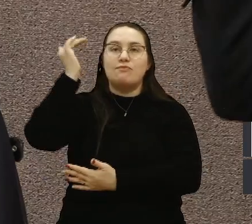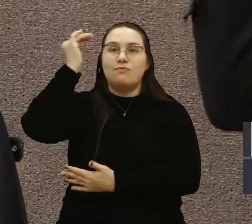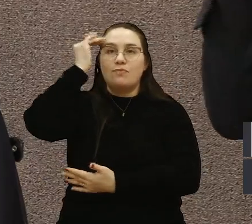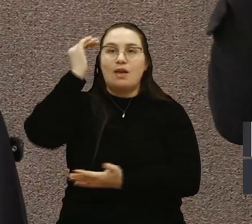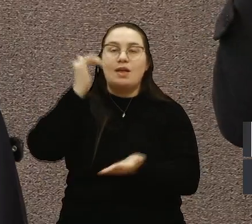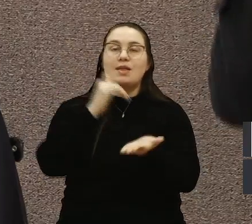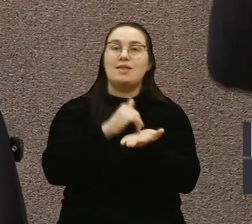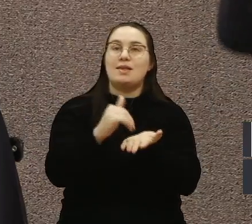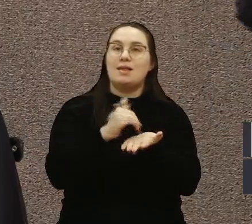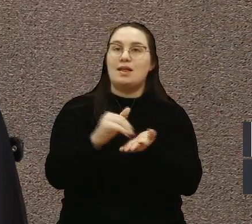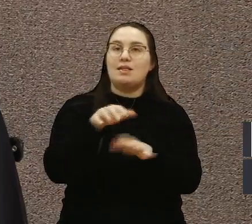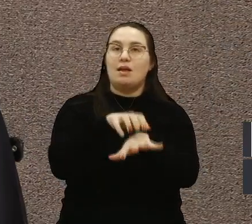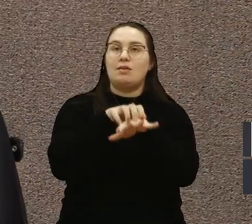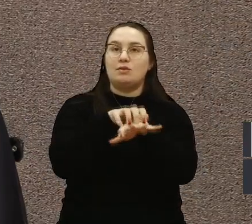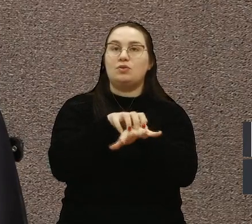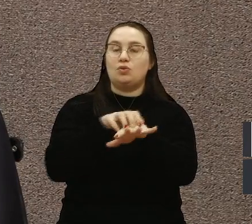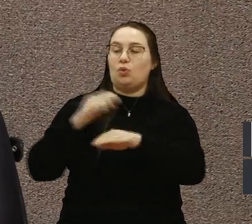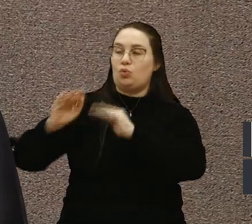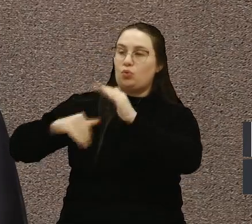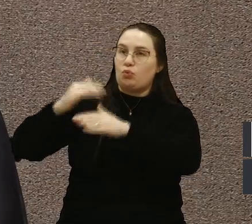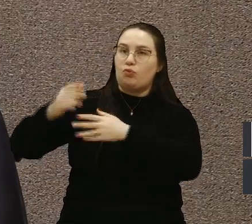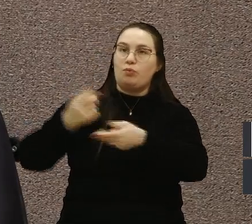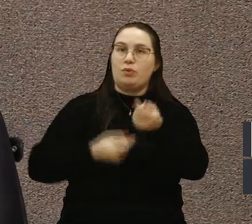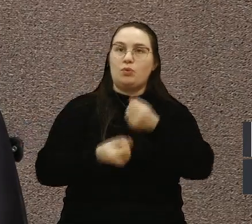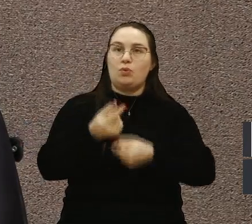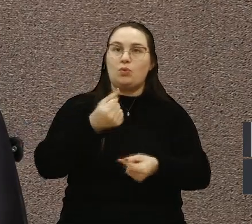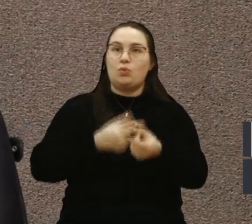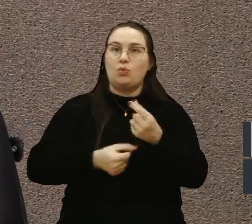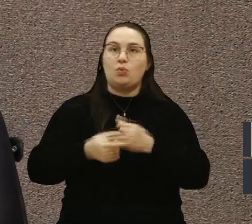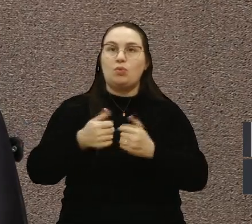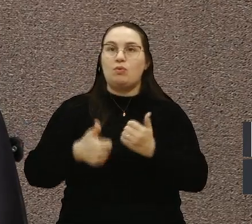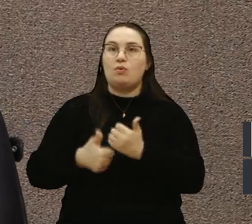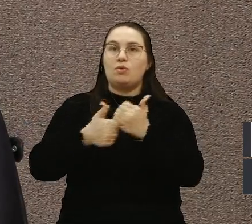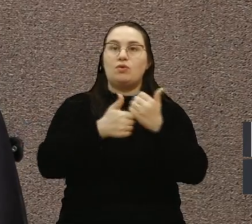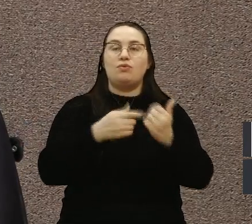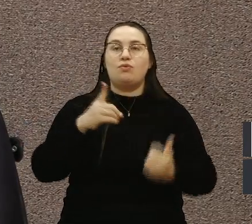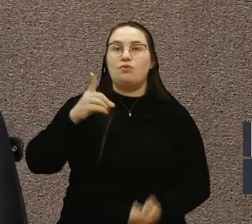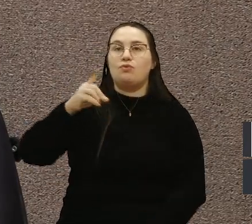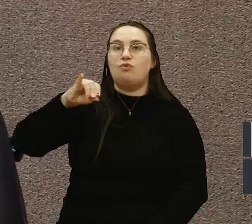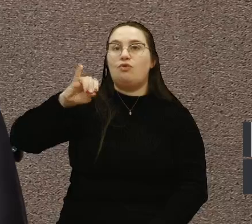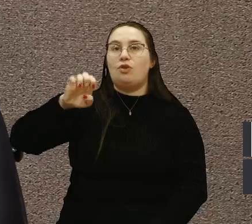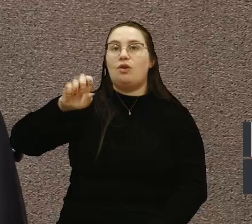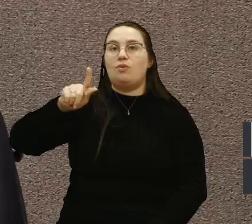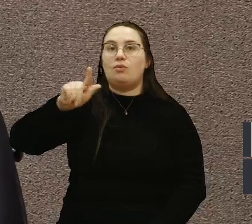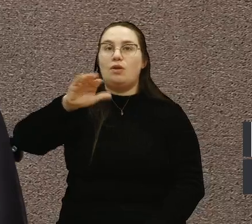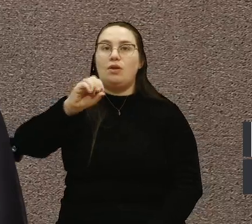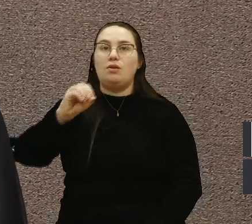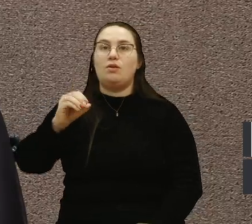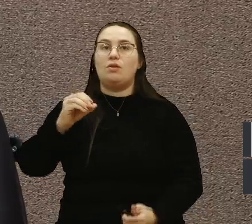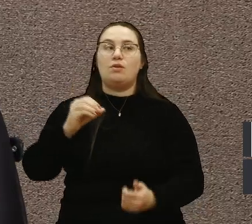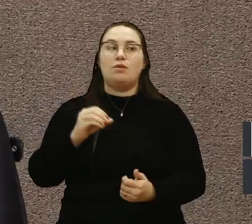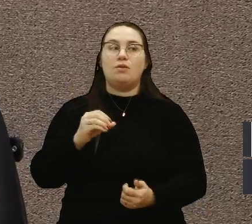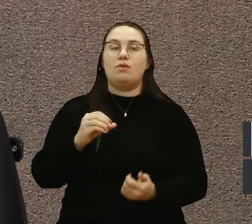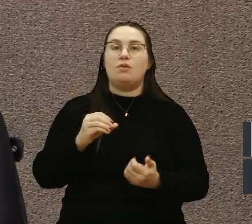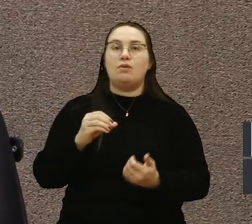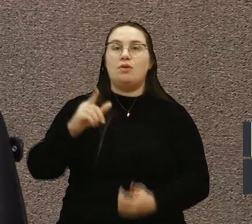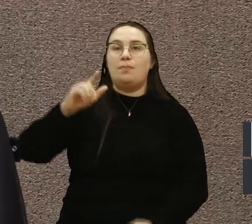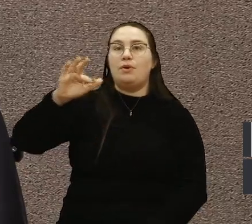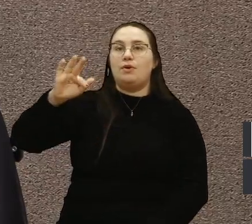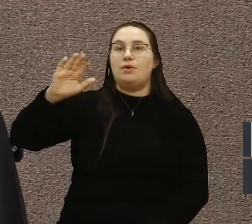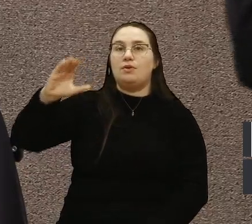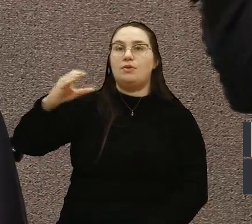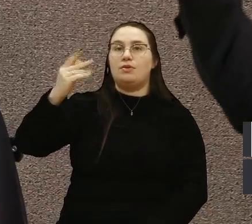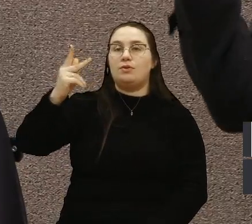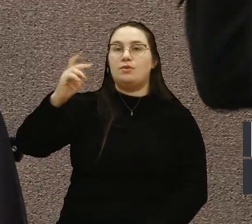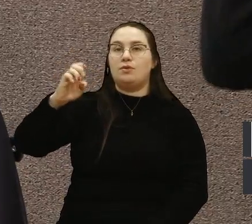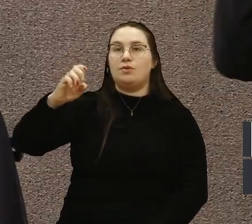nosso secretário de Turismo e Desenvolvimento Econômico, o nosso secretário adjunto, o Tiepo, sempre envolvidos aqui, e a todos que estão aqui conosco, Cris, Oli,